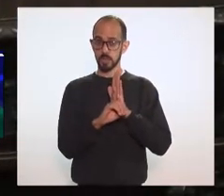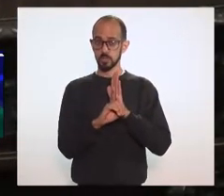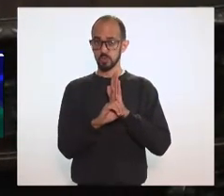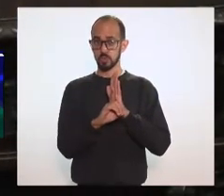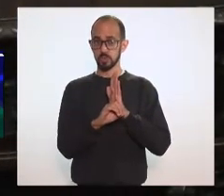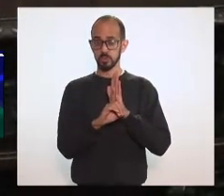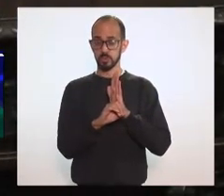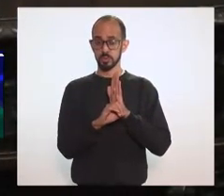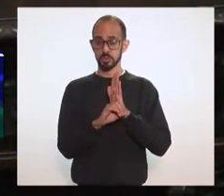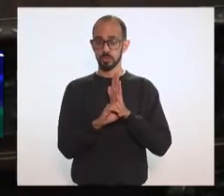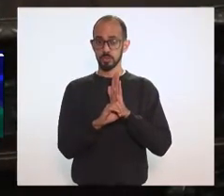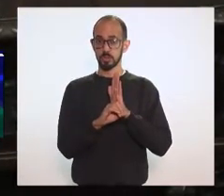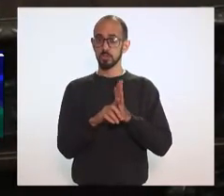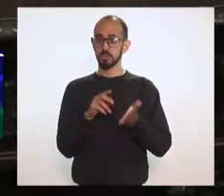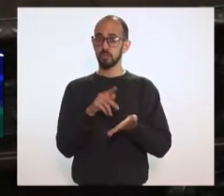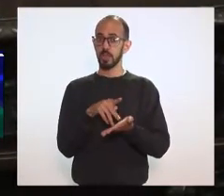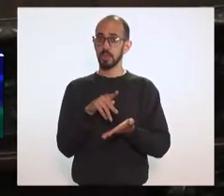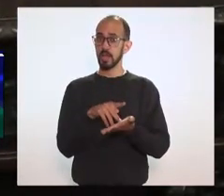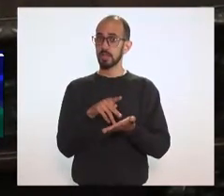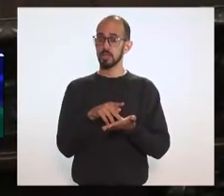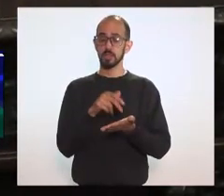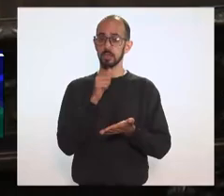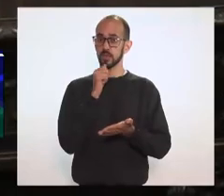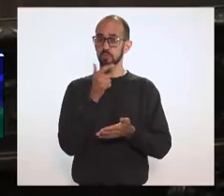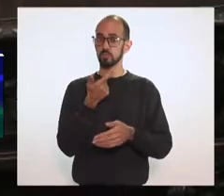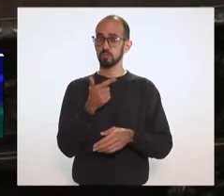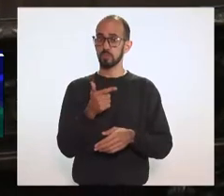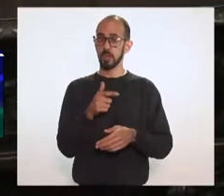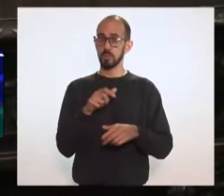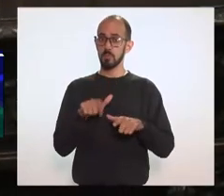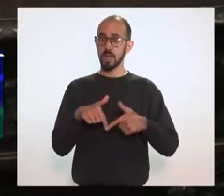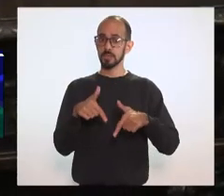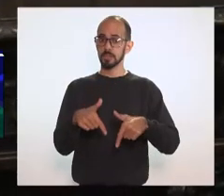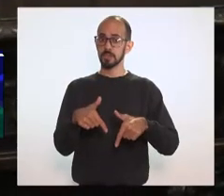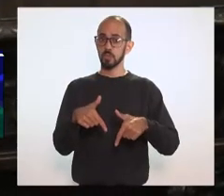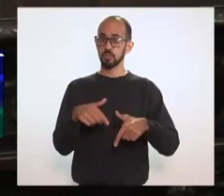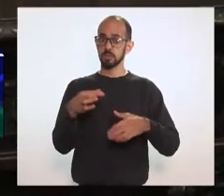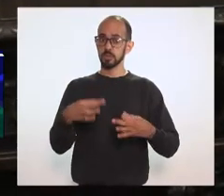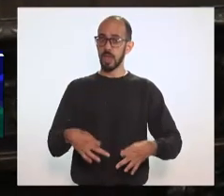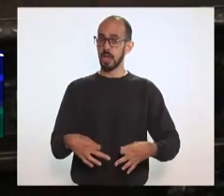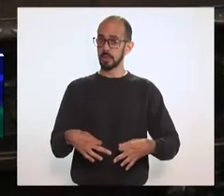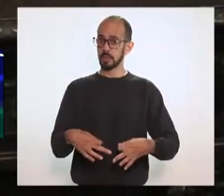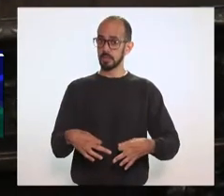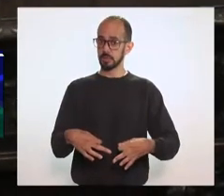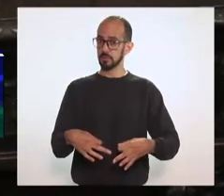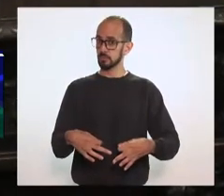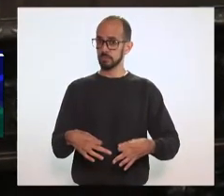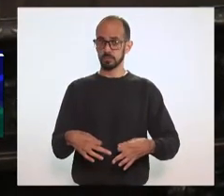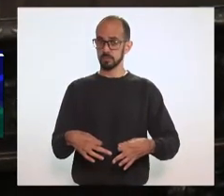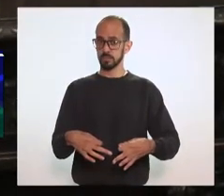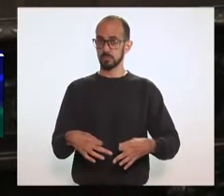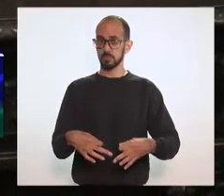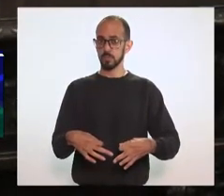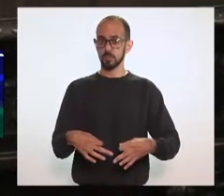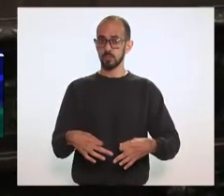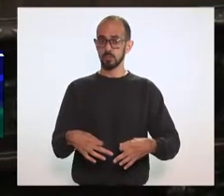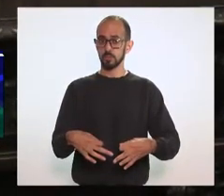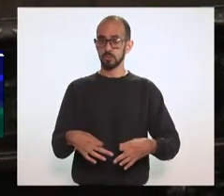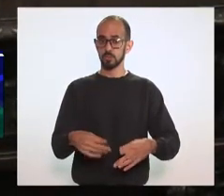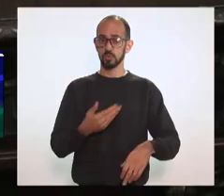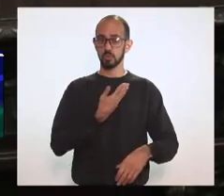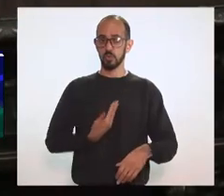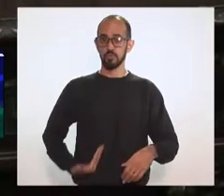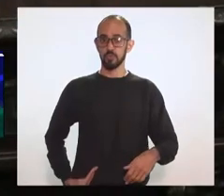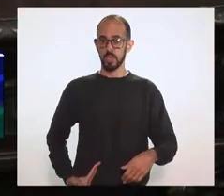concretamente, nós não temos ainda uma ação objetiva, materializada, contundente do governo do Estado para dar essa